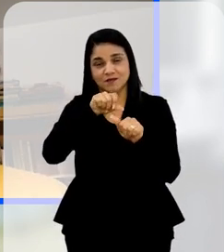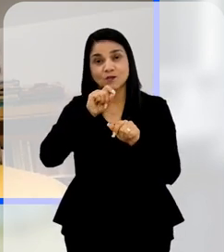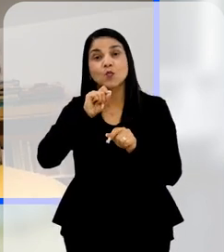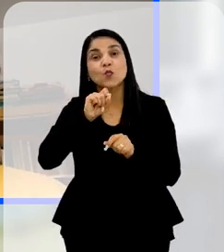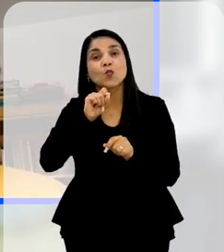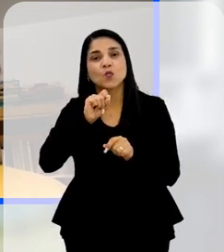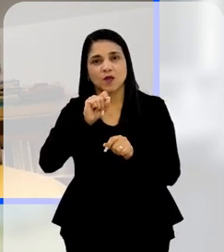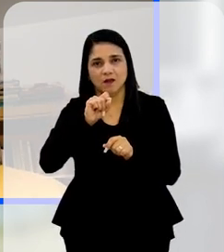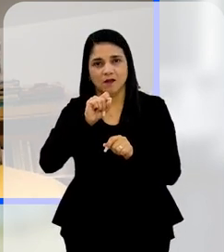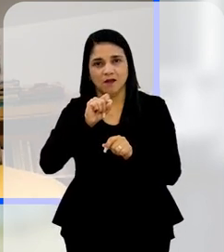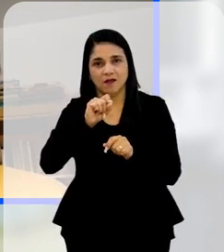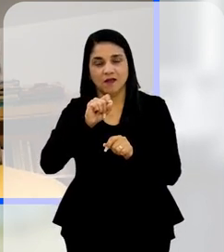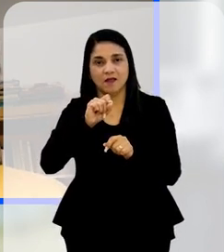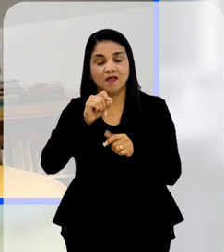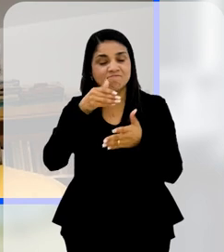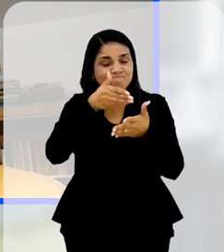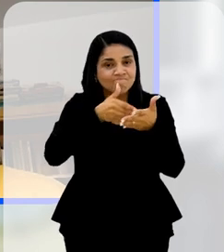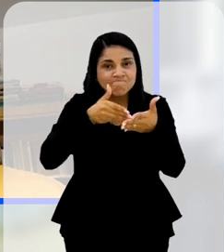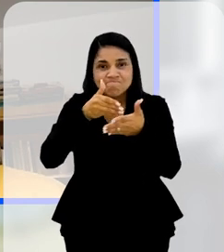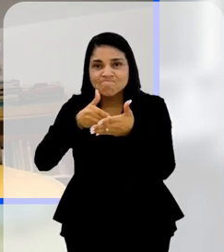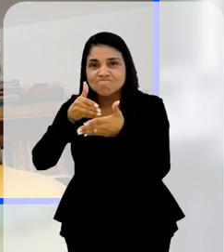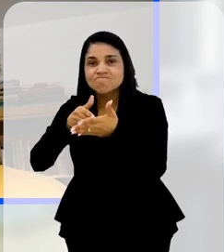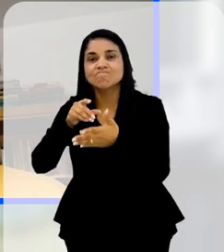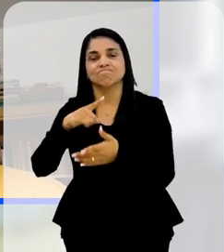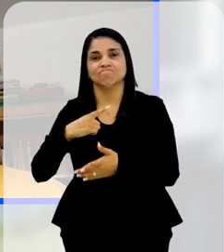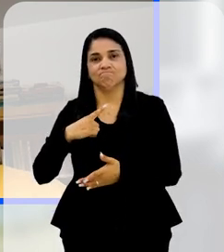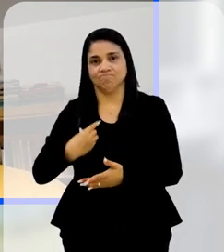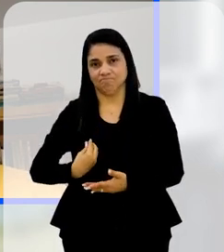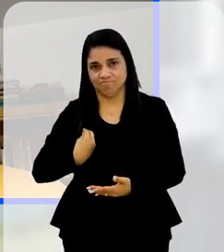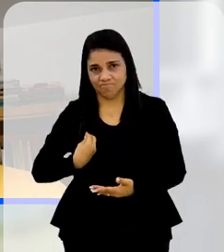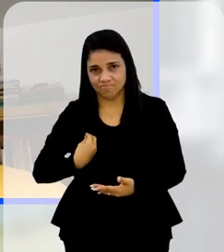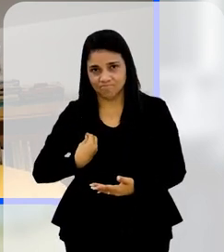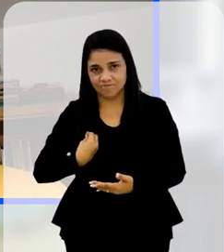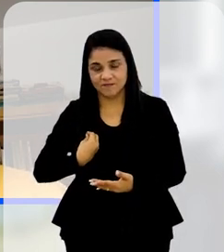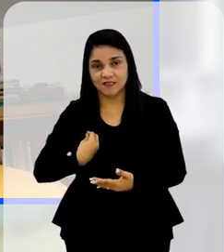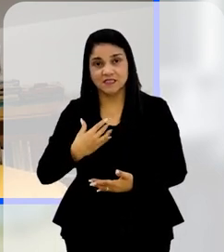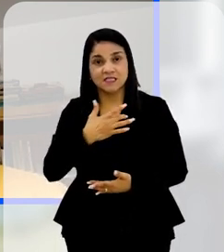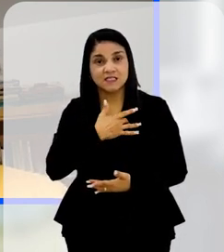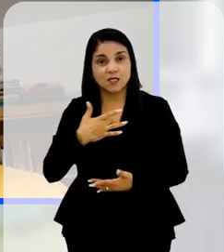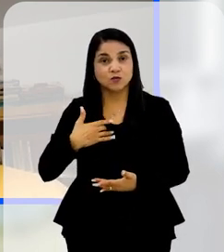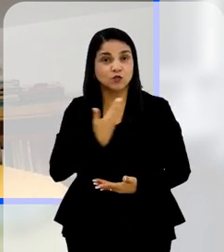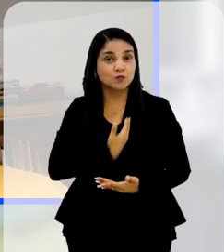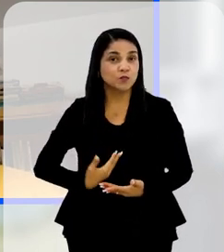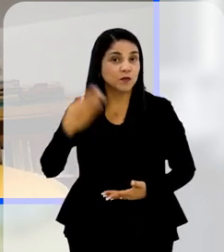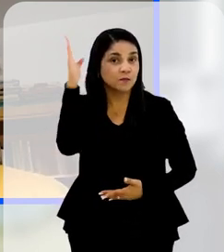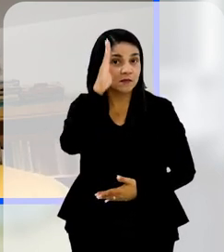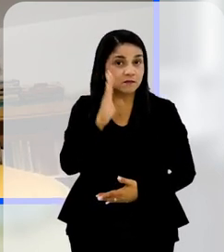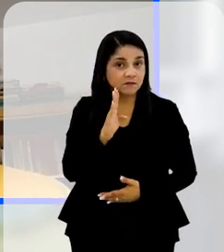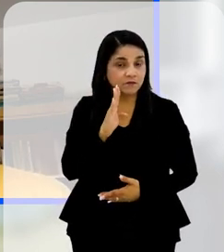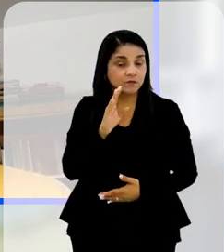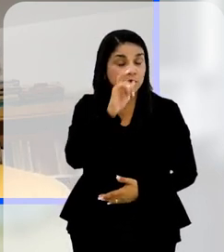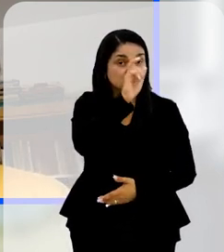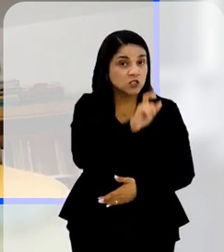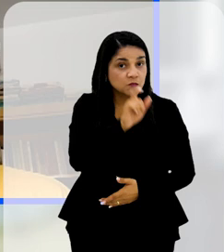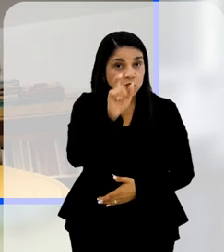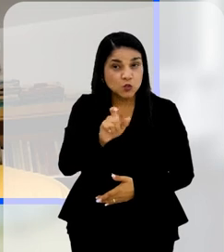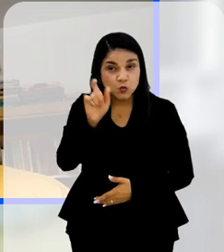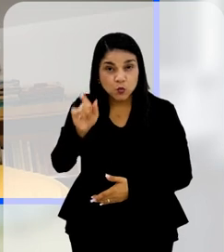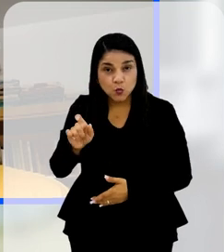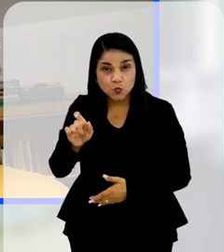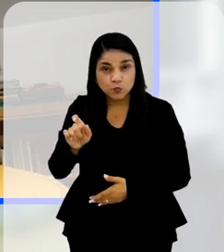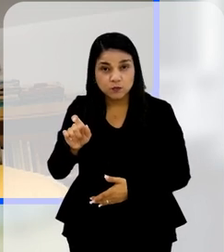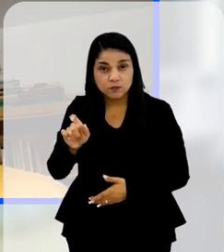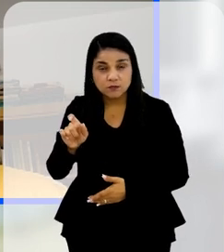reais entraves, obstáculos existentes na saúde pública no Brasil para que as pessoas se